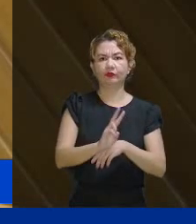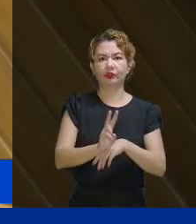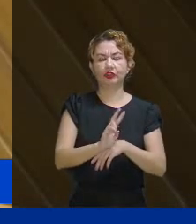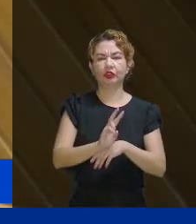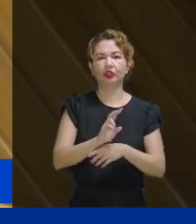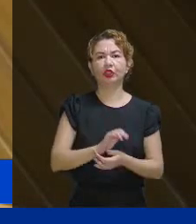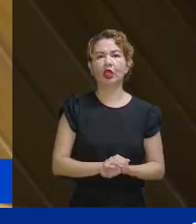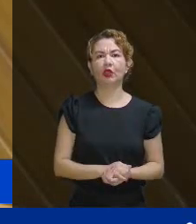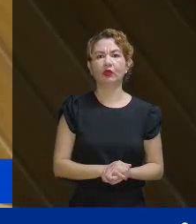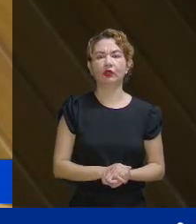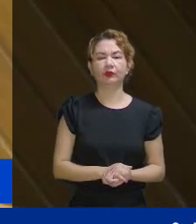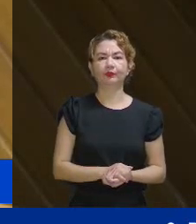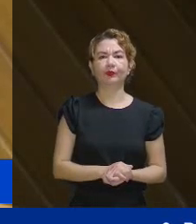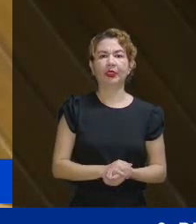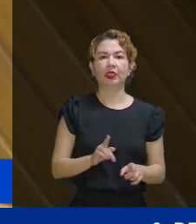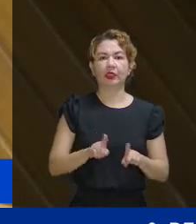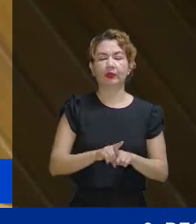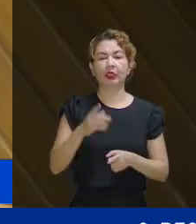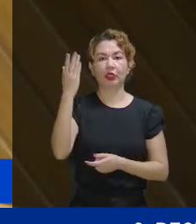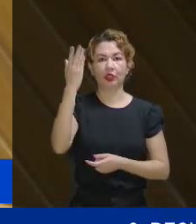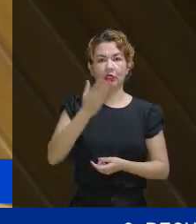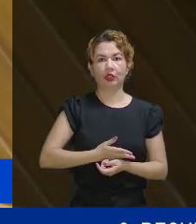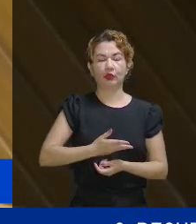de pagamento via PIX.